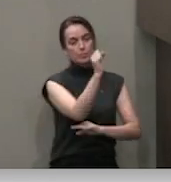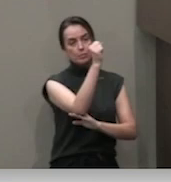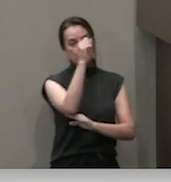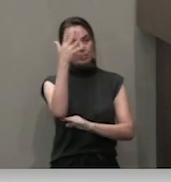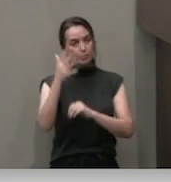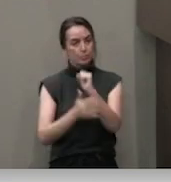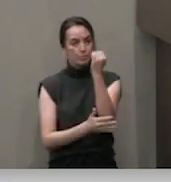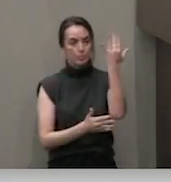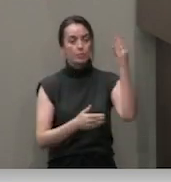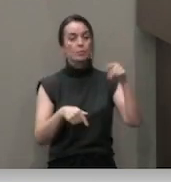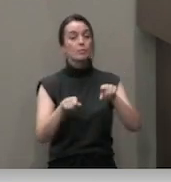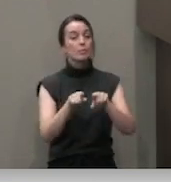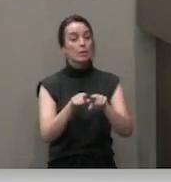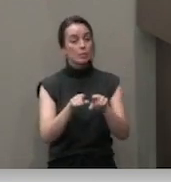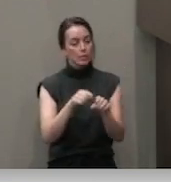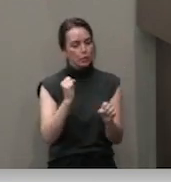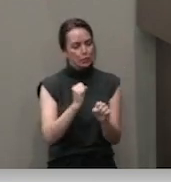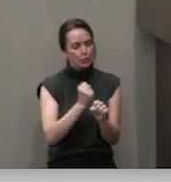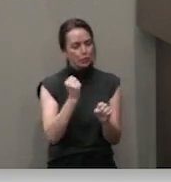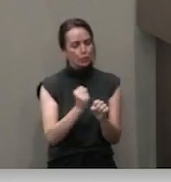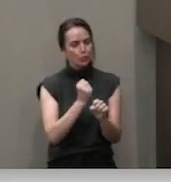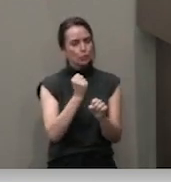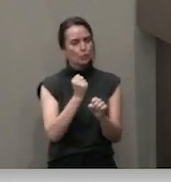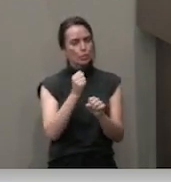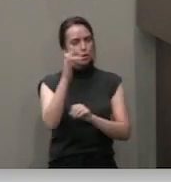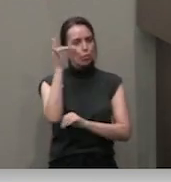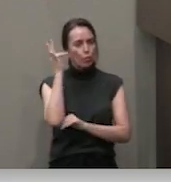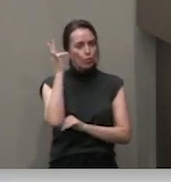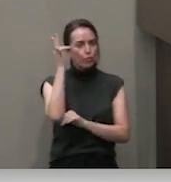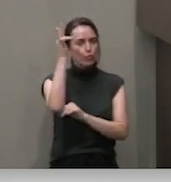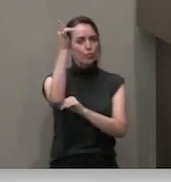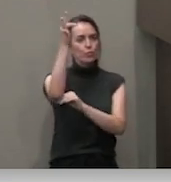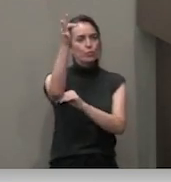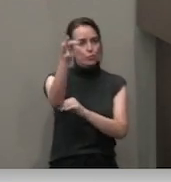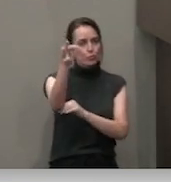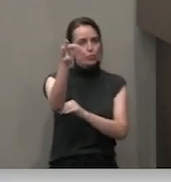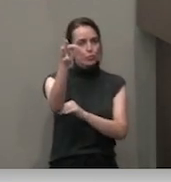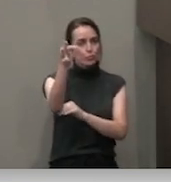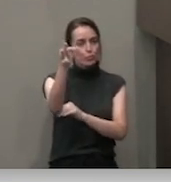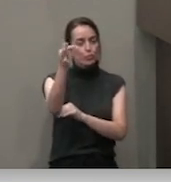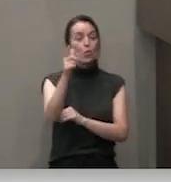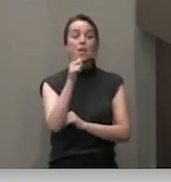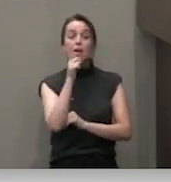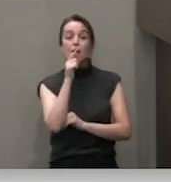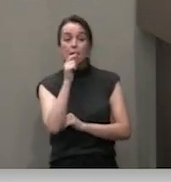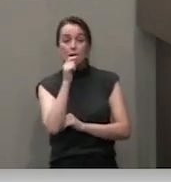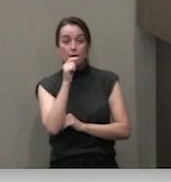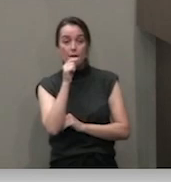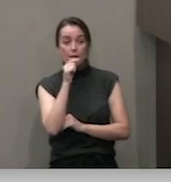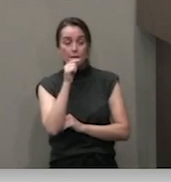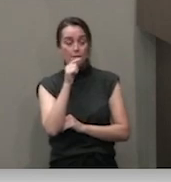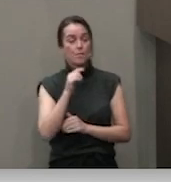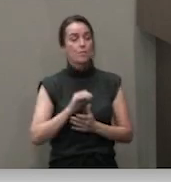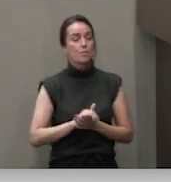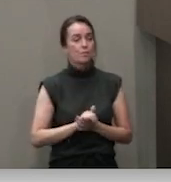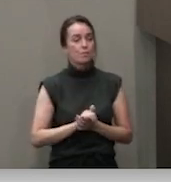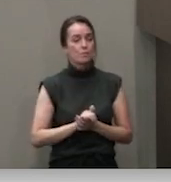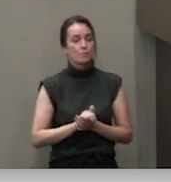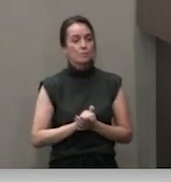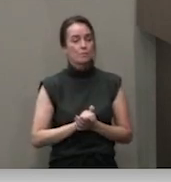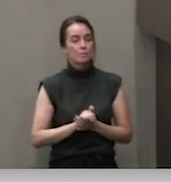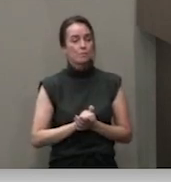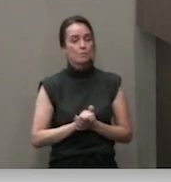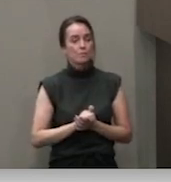e com a construção de um futuro em que a água este bem tão precioso